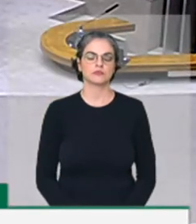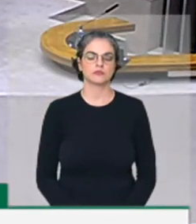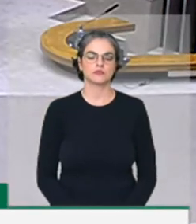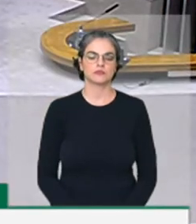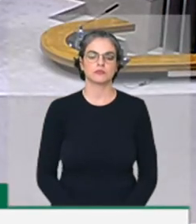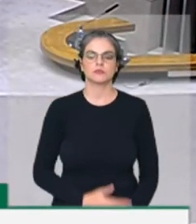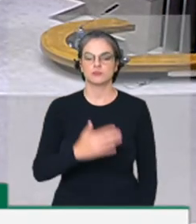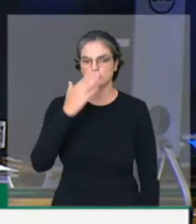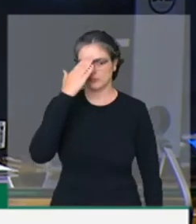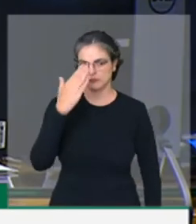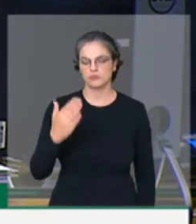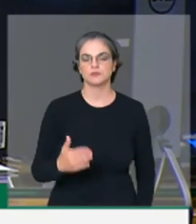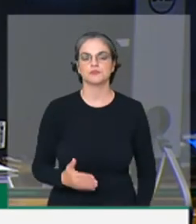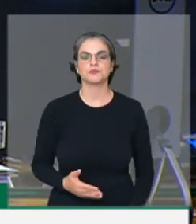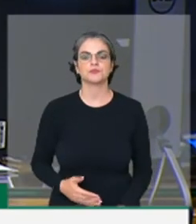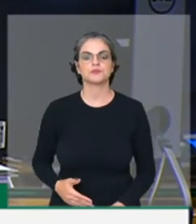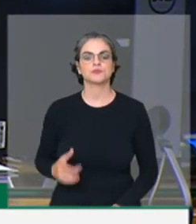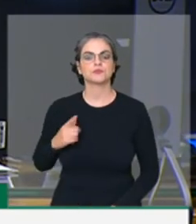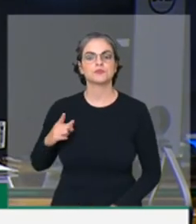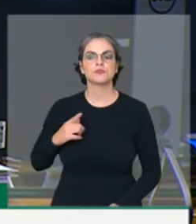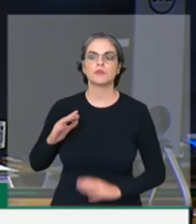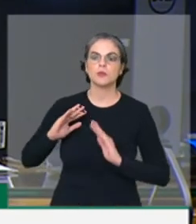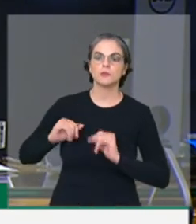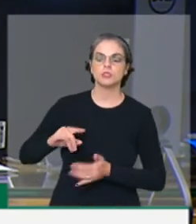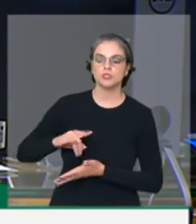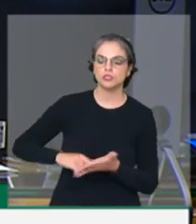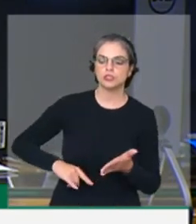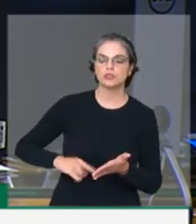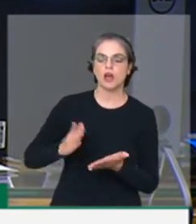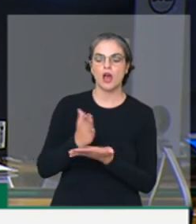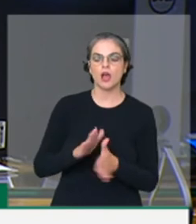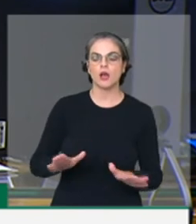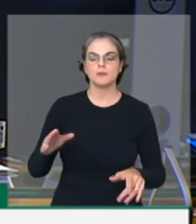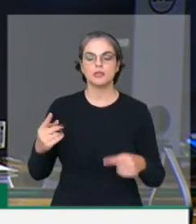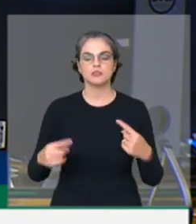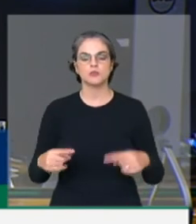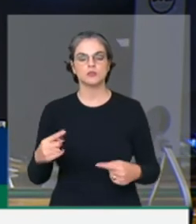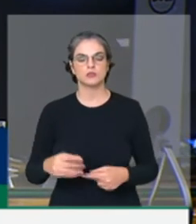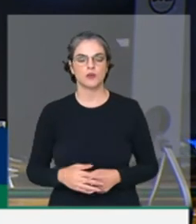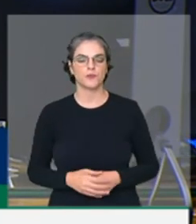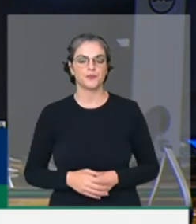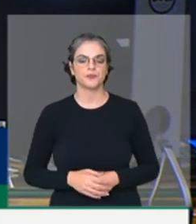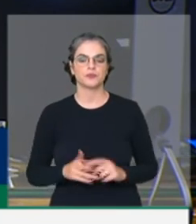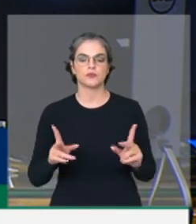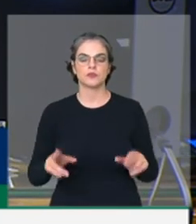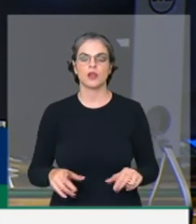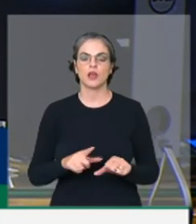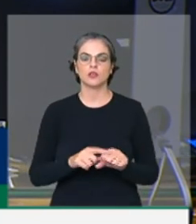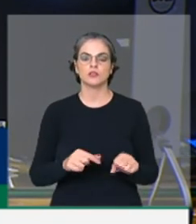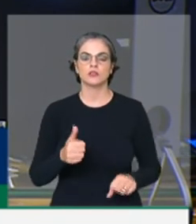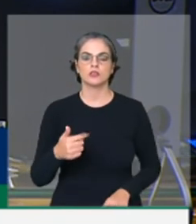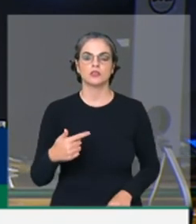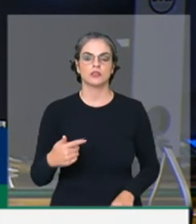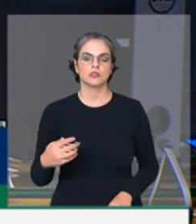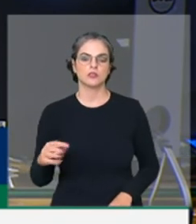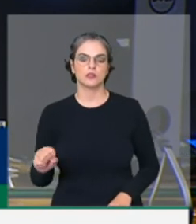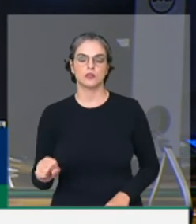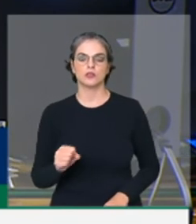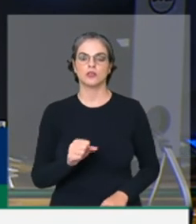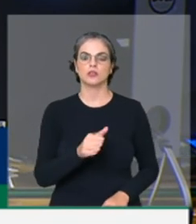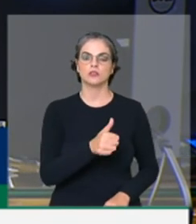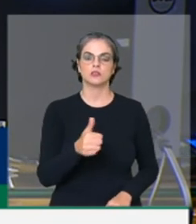Tadeu. Há requerimento de encerramento de discussão sobre a mesa, requer nos termos do artigo 178, combinado com os artigos 117,